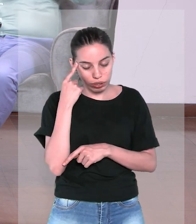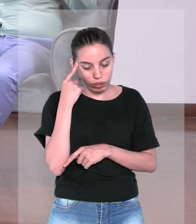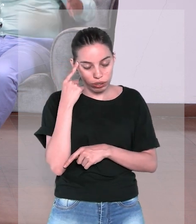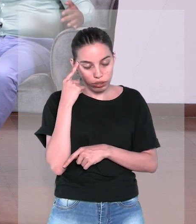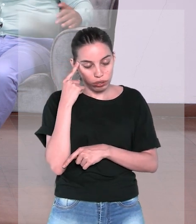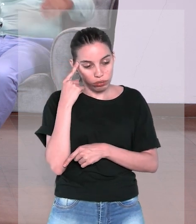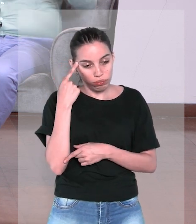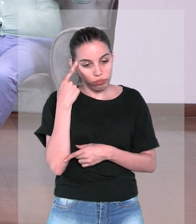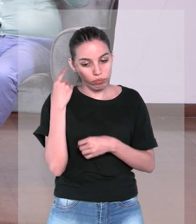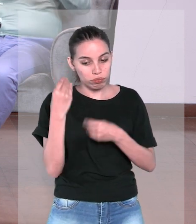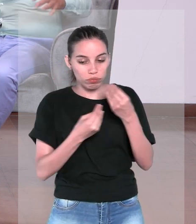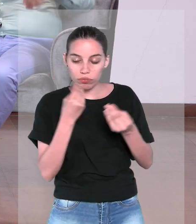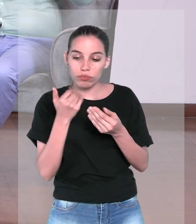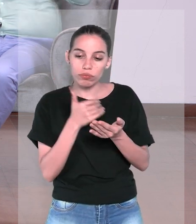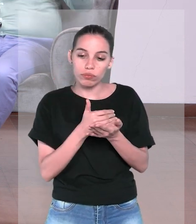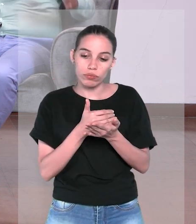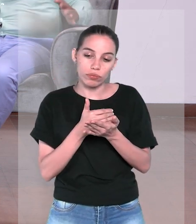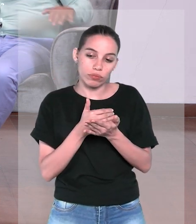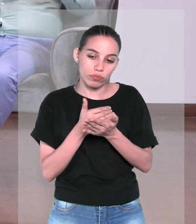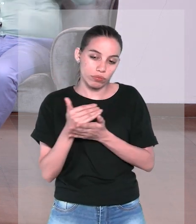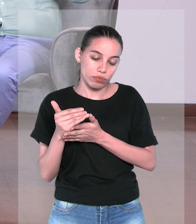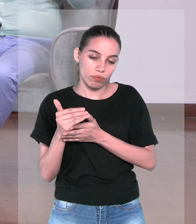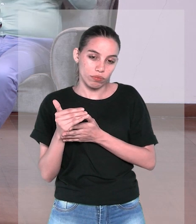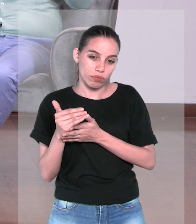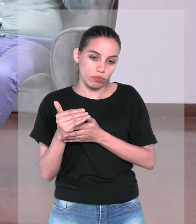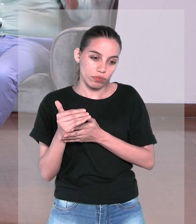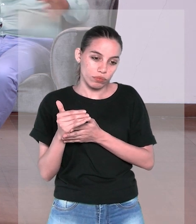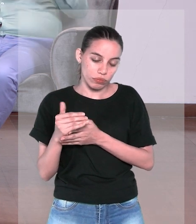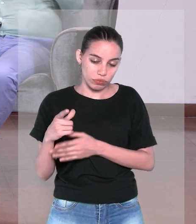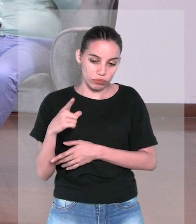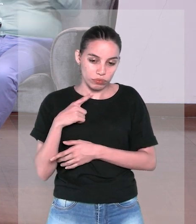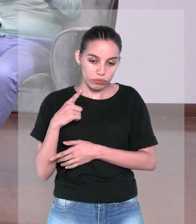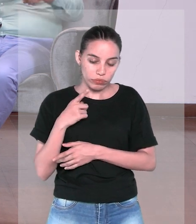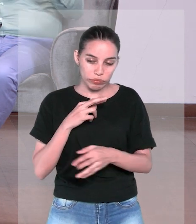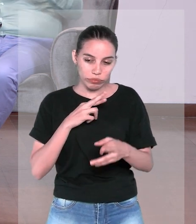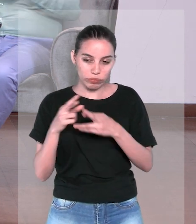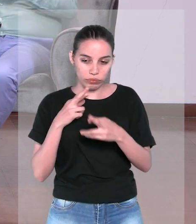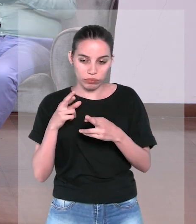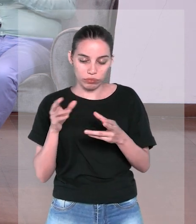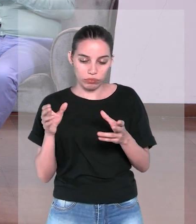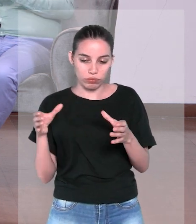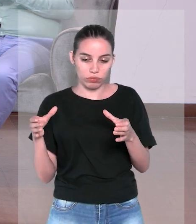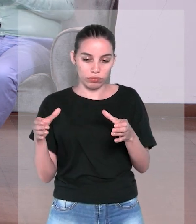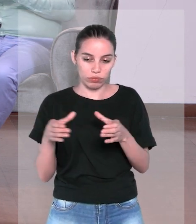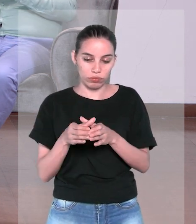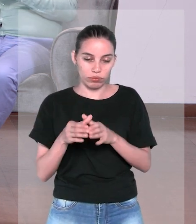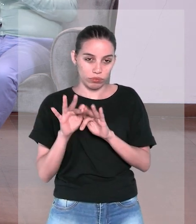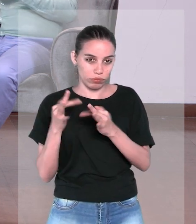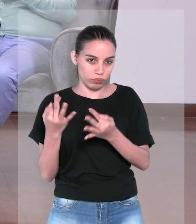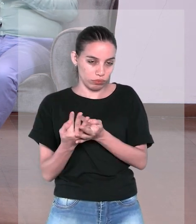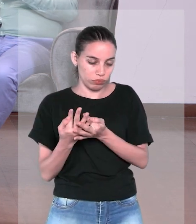muita tese de doutorado, muito livro do qual eu discordo, muito estudo do qual eu discordo, mas eu tenho que ler, pontuar. Então, praticamente, eu tenho